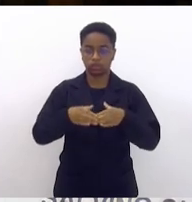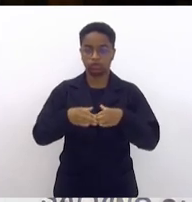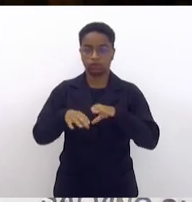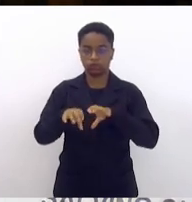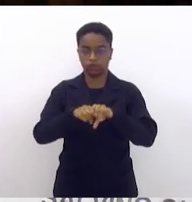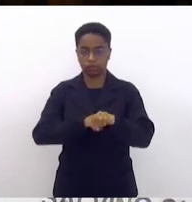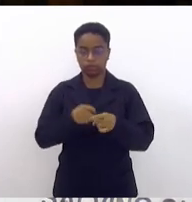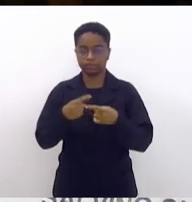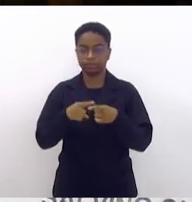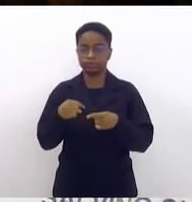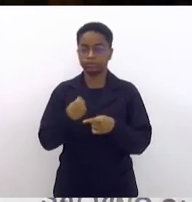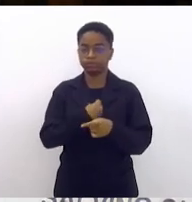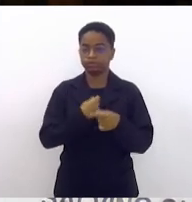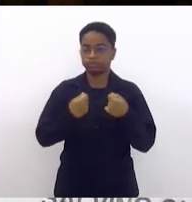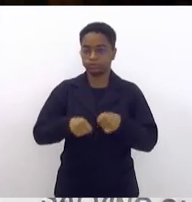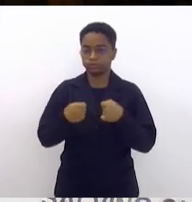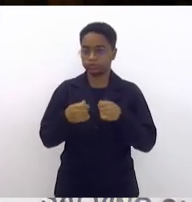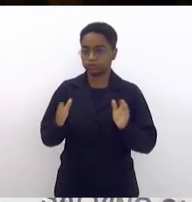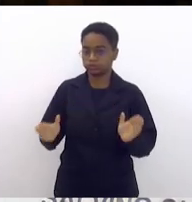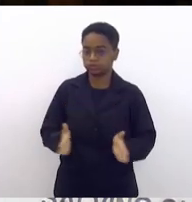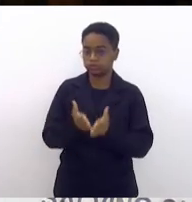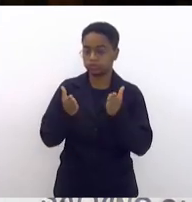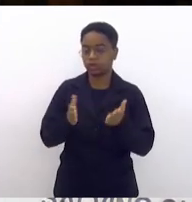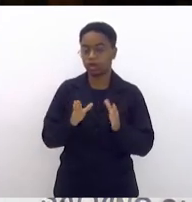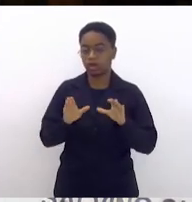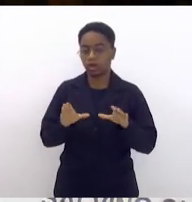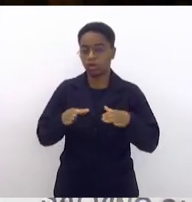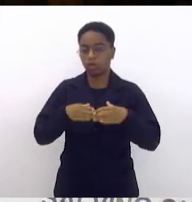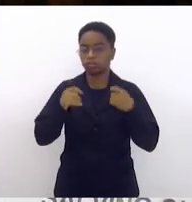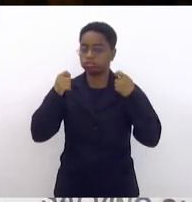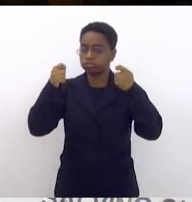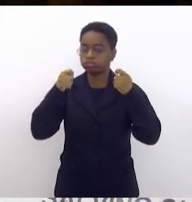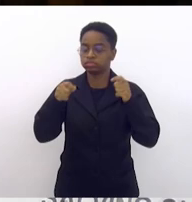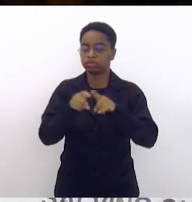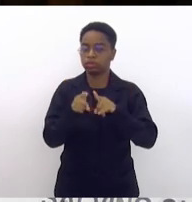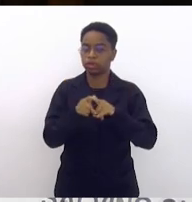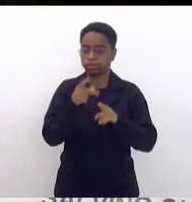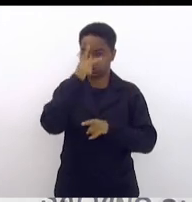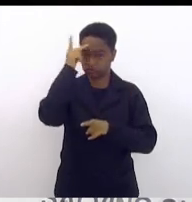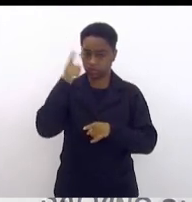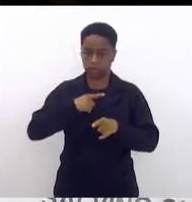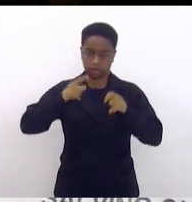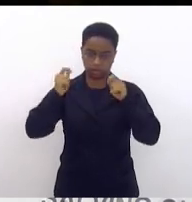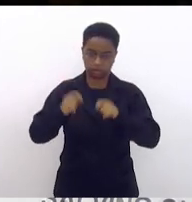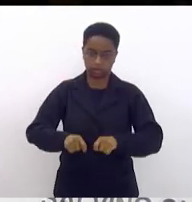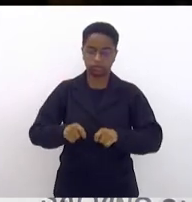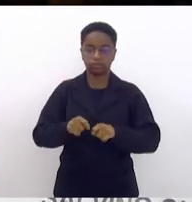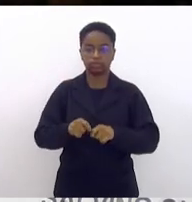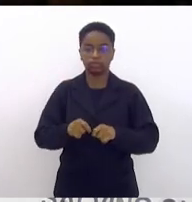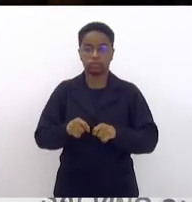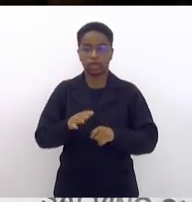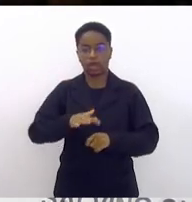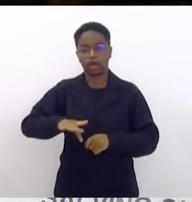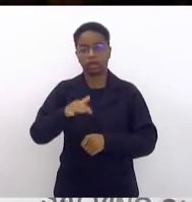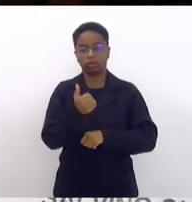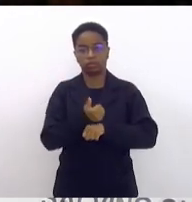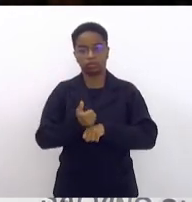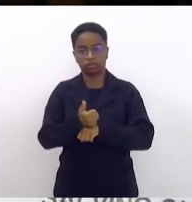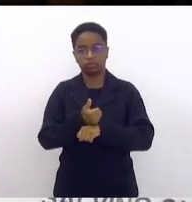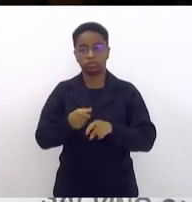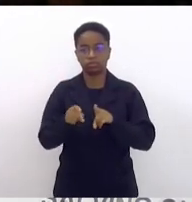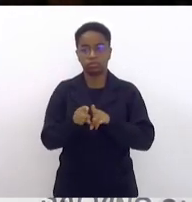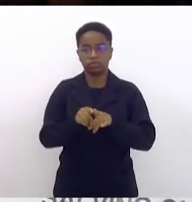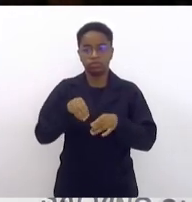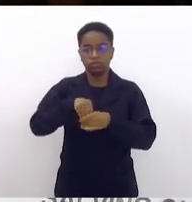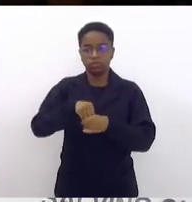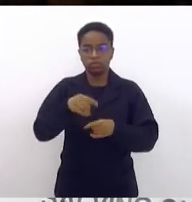precisamos além de formar militantes precisamos formar pessoas capacitadas tanto para os meios profissionais quanto até paraa